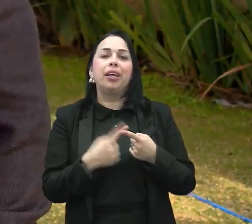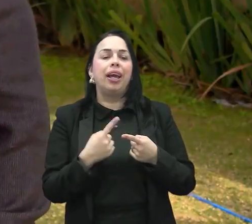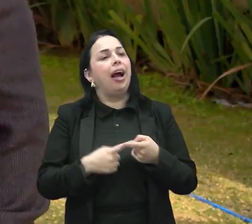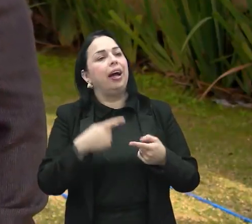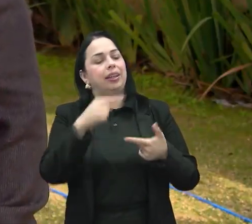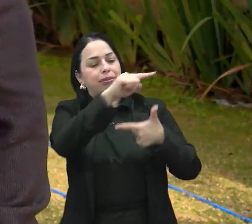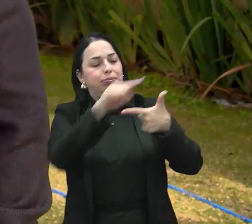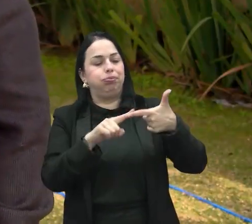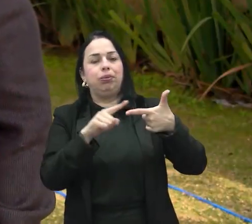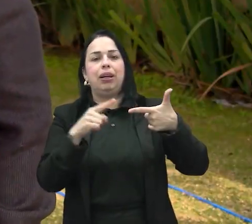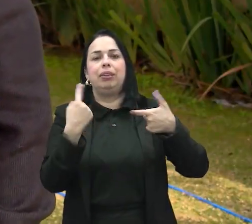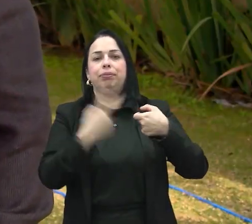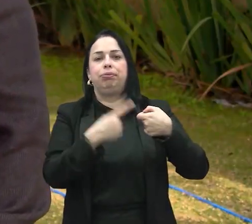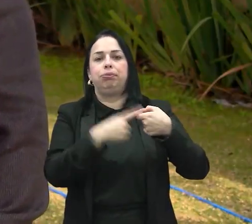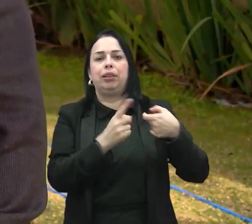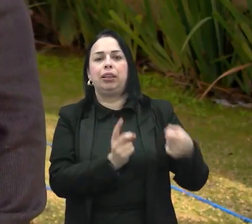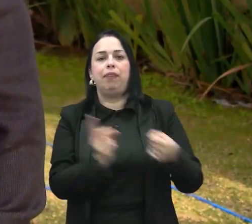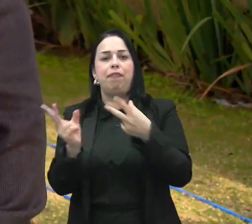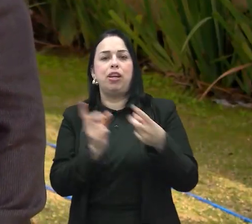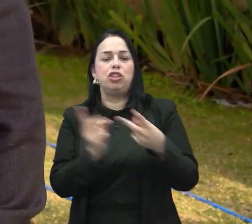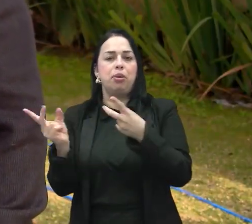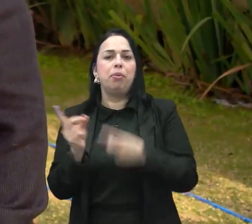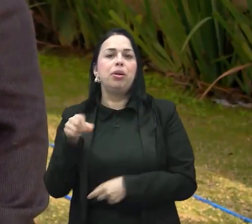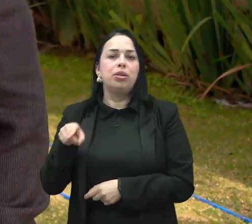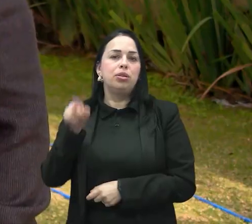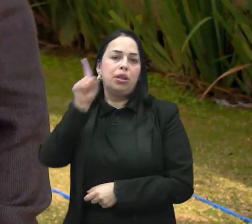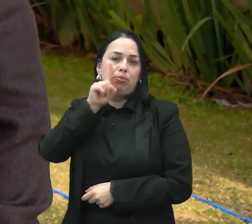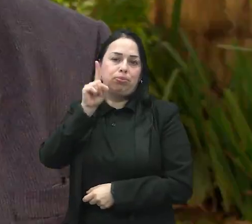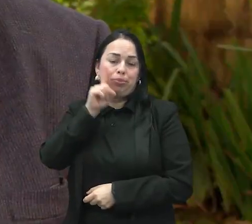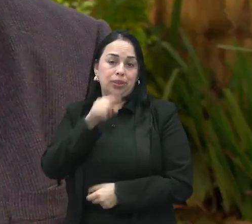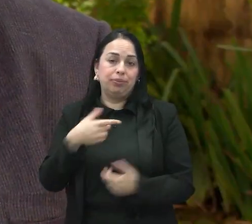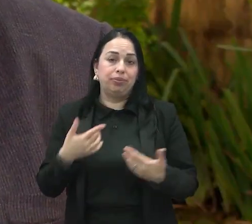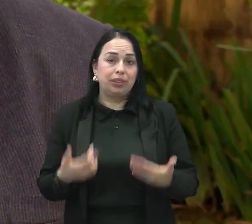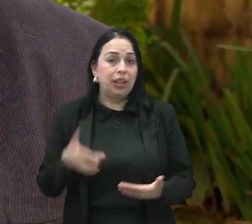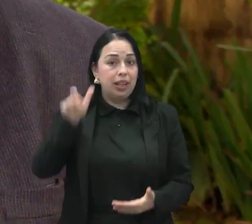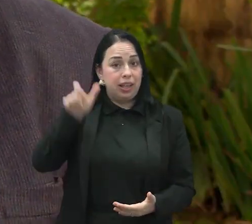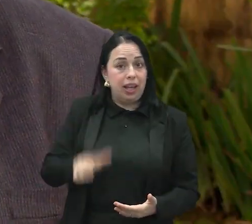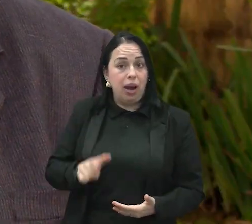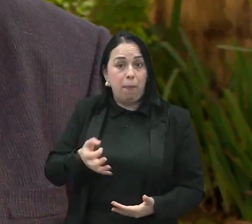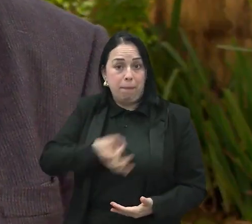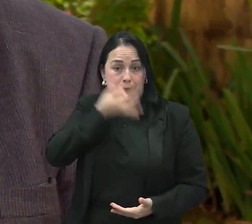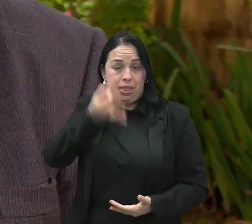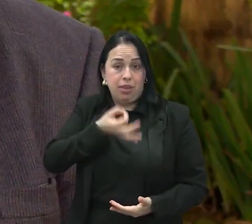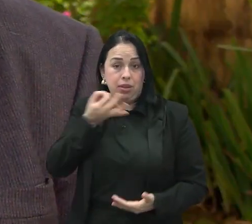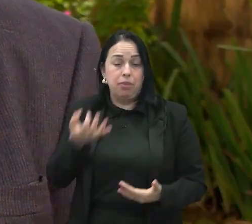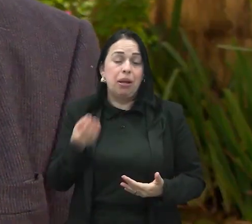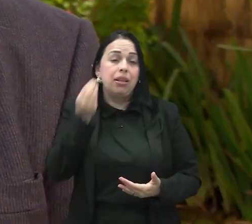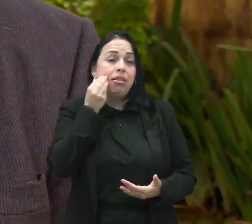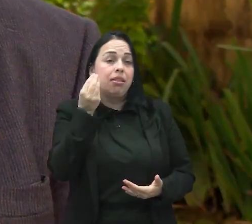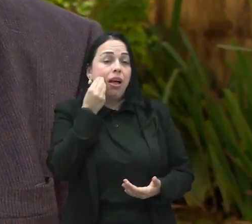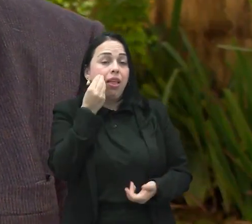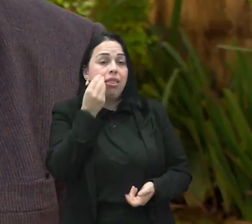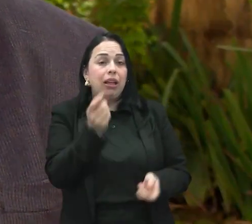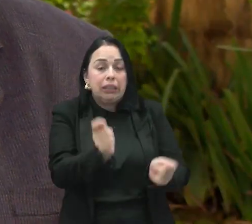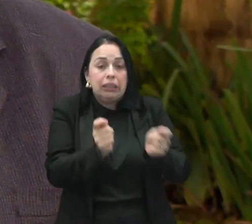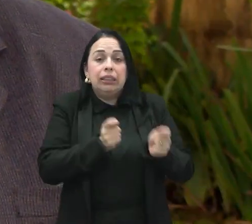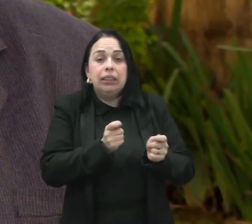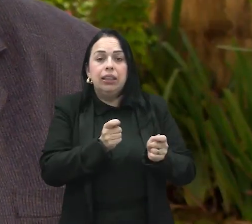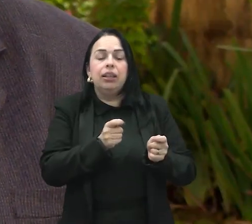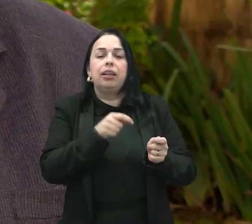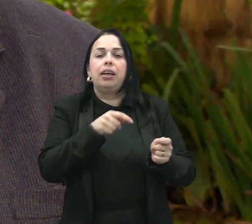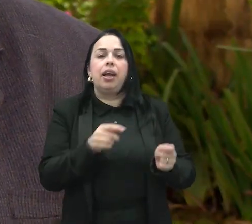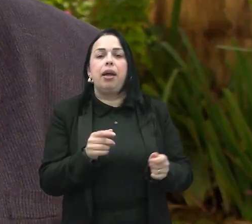a segunda do país que mais exporta para os Estados Unidos. Segundo ele, para reduzir os impactos é necessário